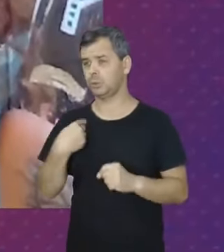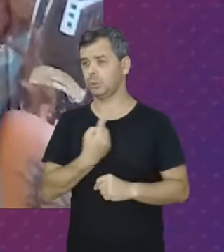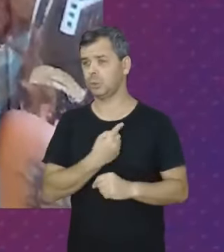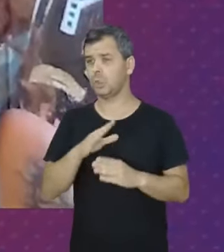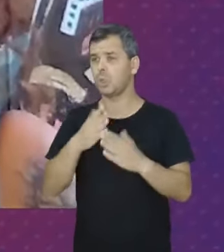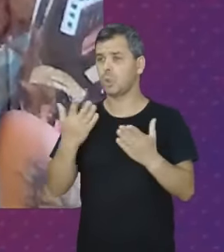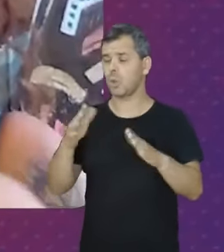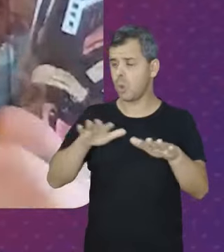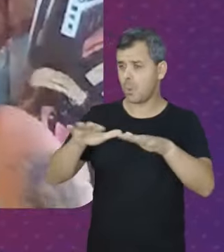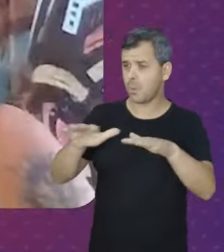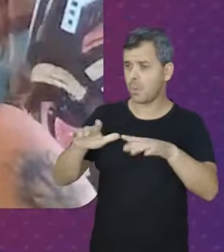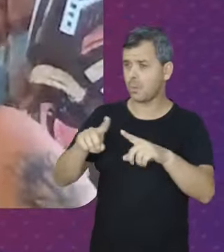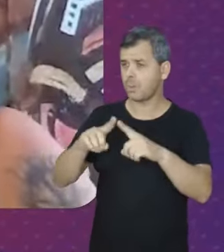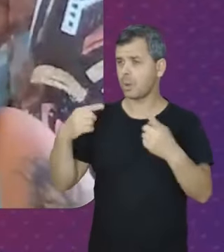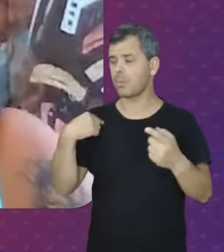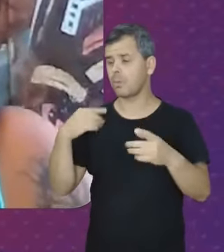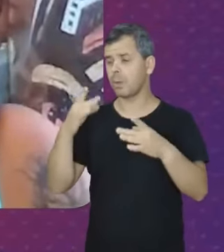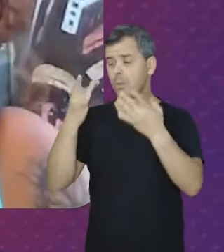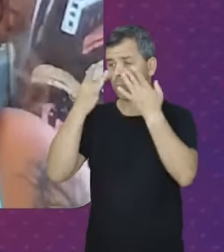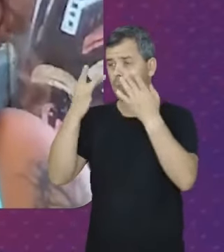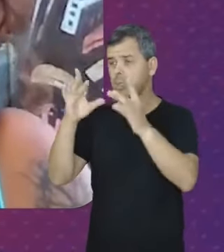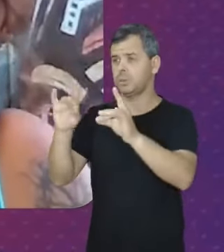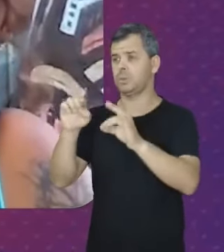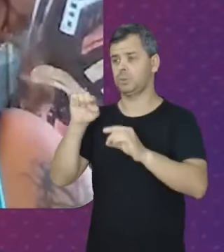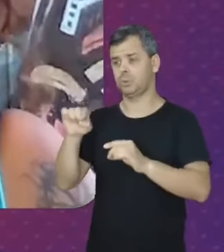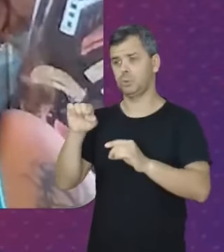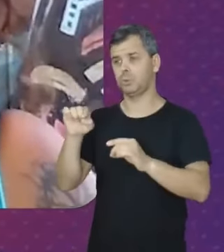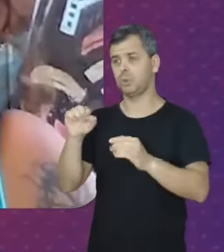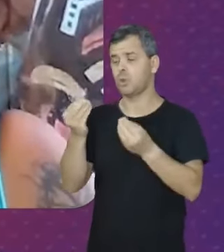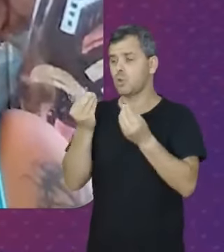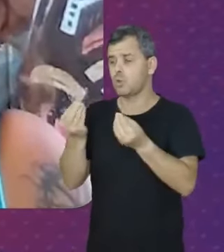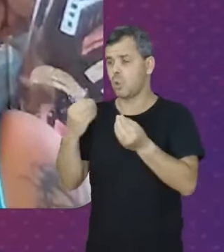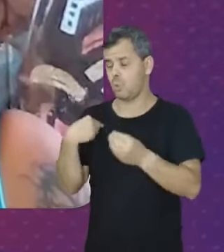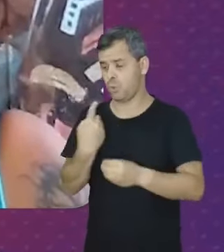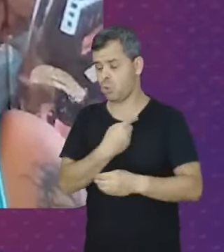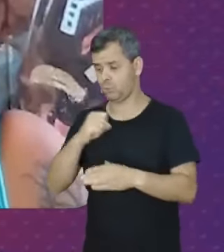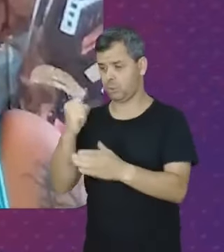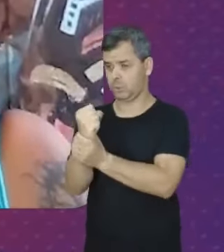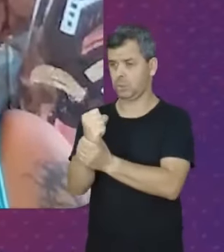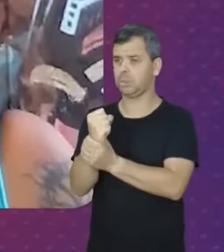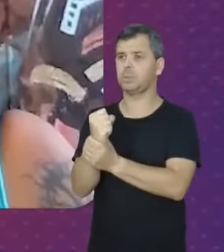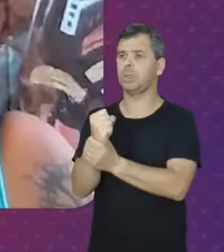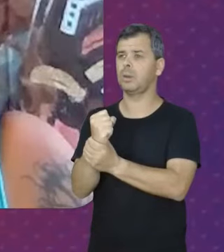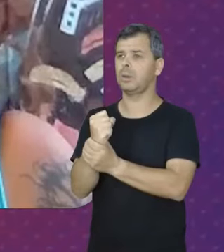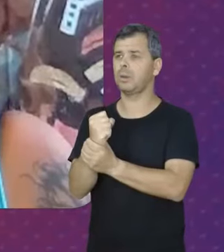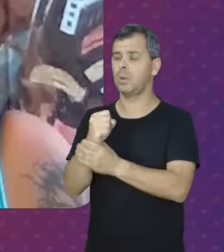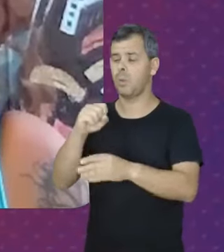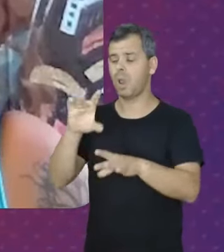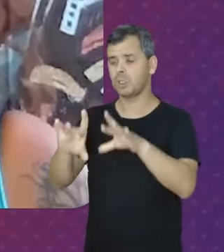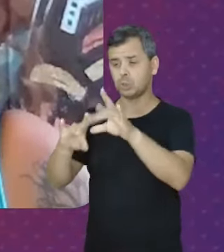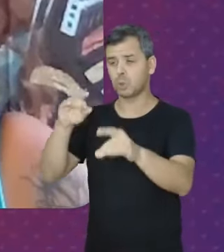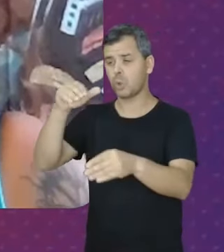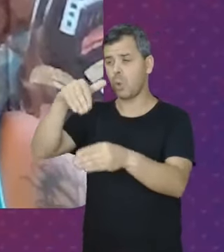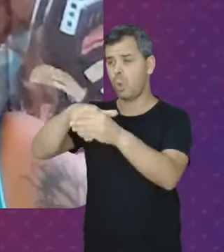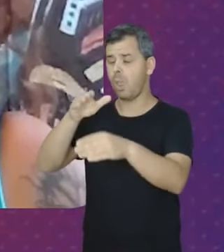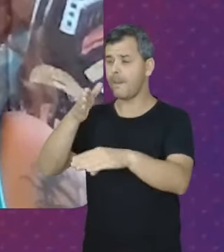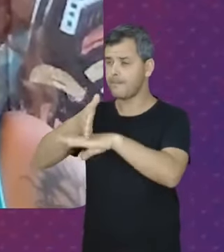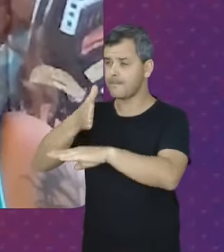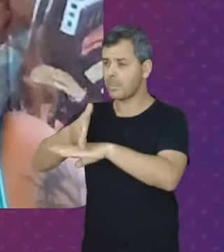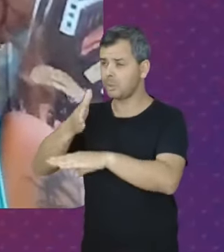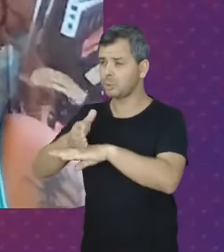enquanto movimento de infância, temos que estar muito atento a isso, de como que a gente garante a eleição, a participação